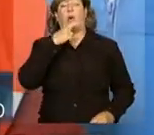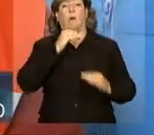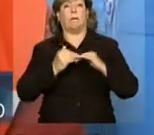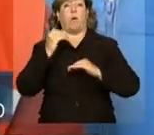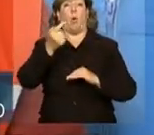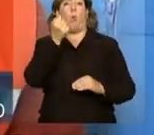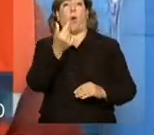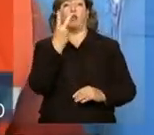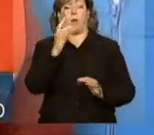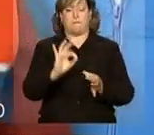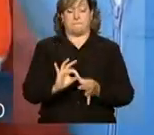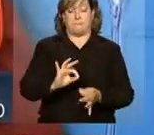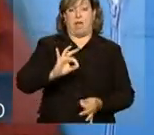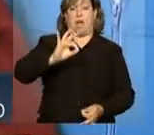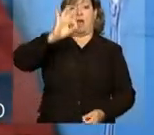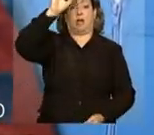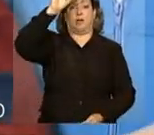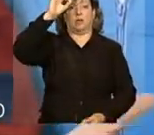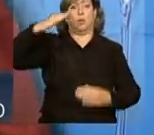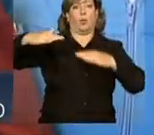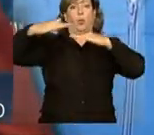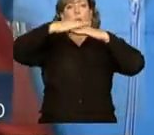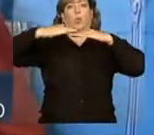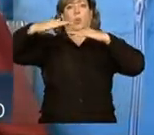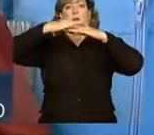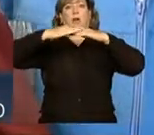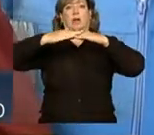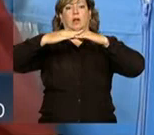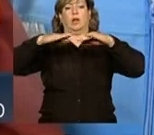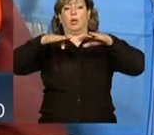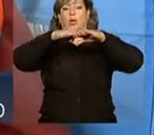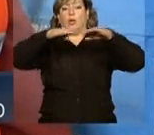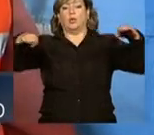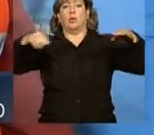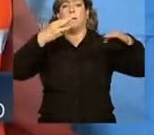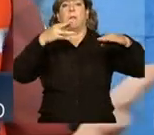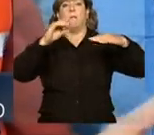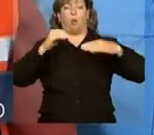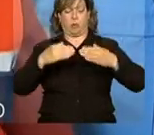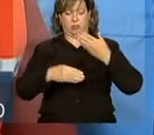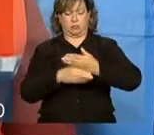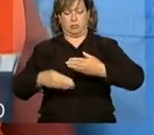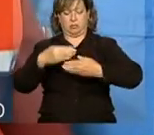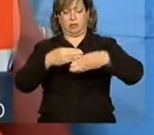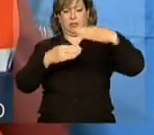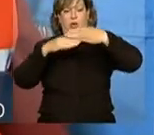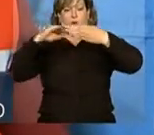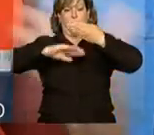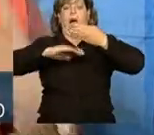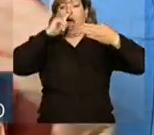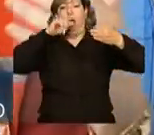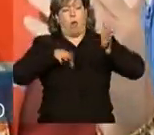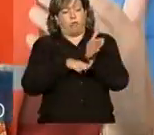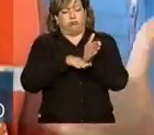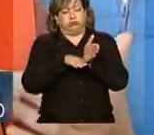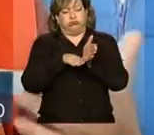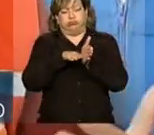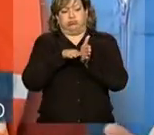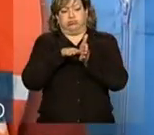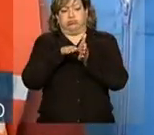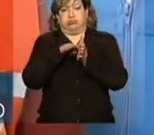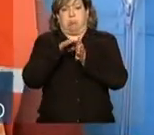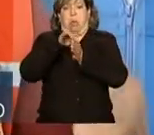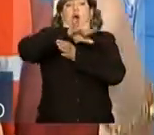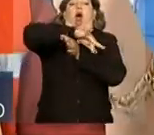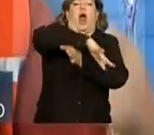2 metros o nível mais do muro da cidade. Da cidade. E aí ele alaga a cidade. Já então tá, nós temos alagado. De ter